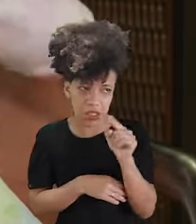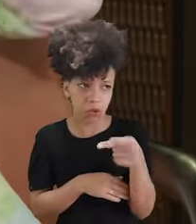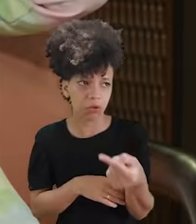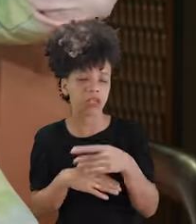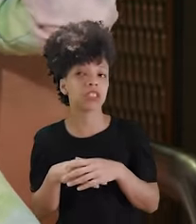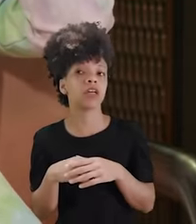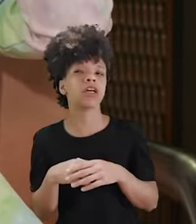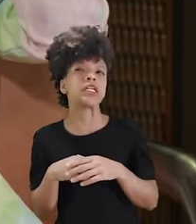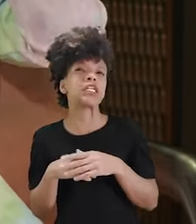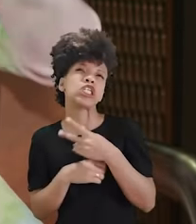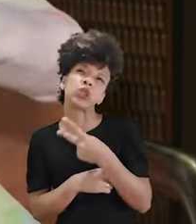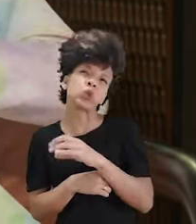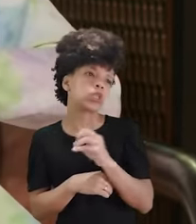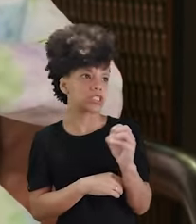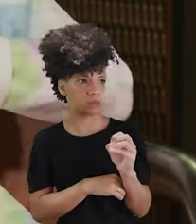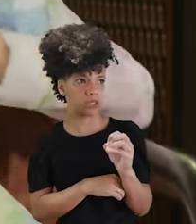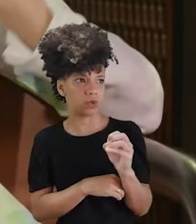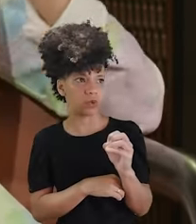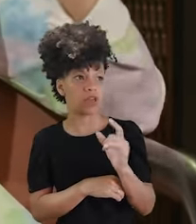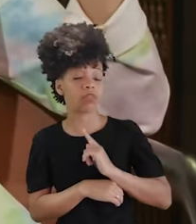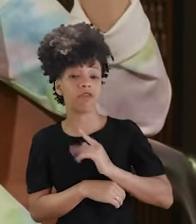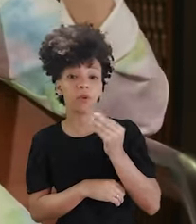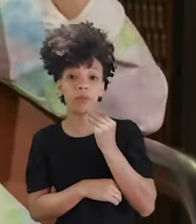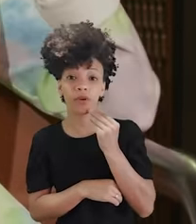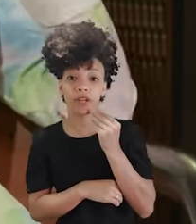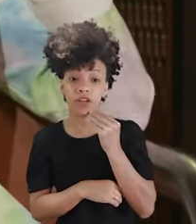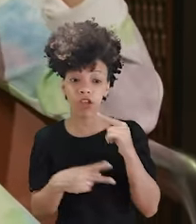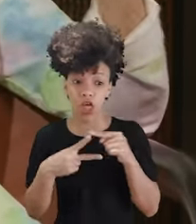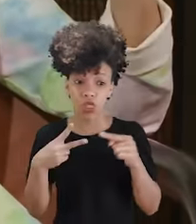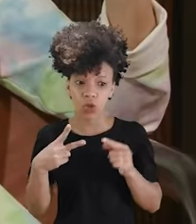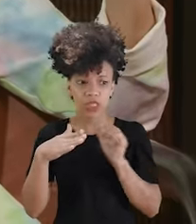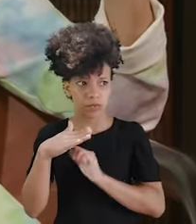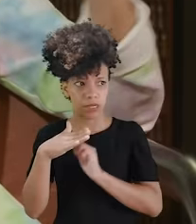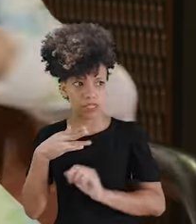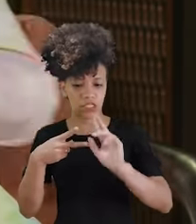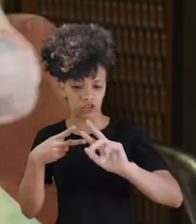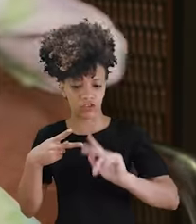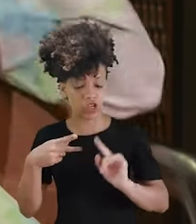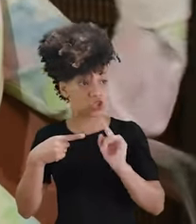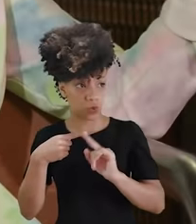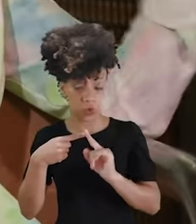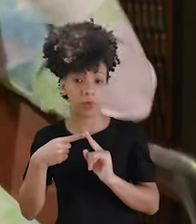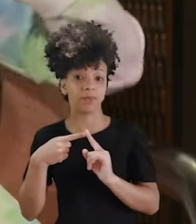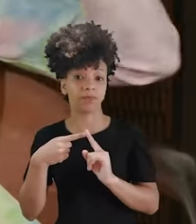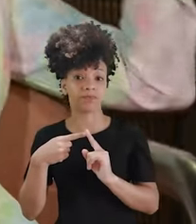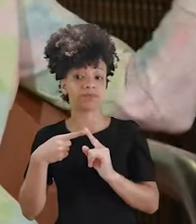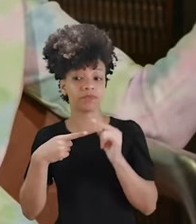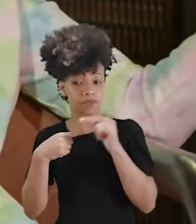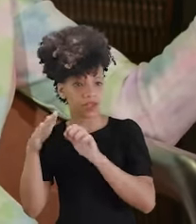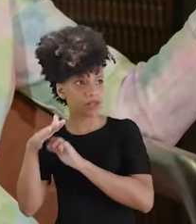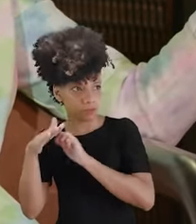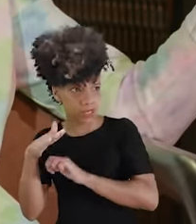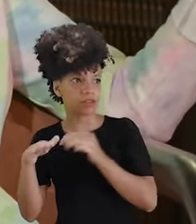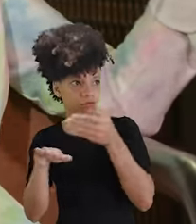temporada e quando forem 2000 surgiu surgiram duas companhias diferentes uma que sabe